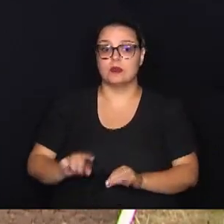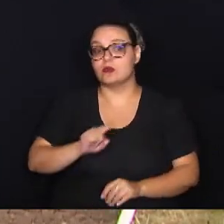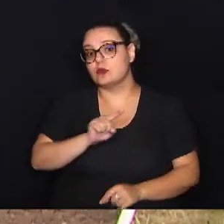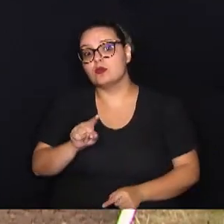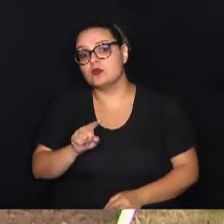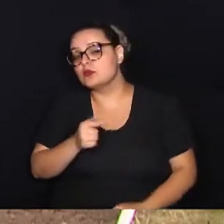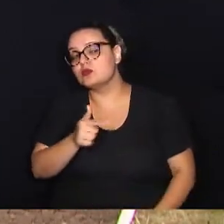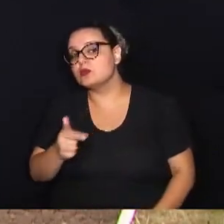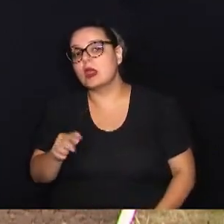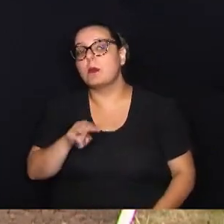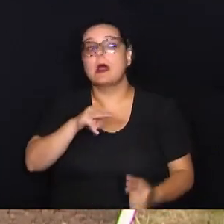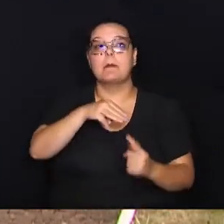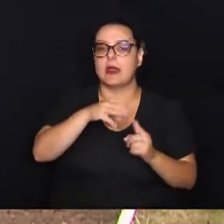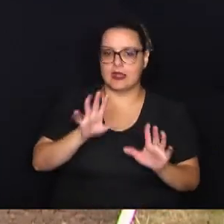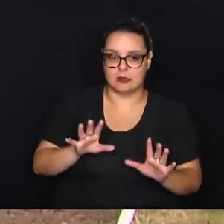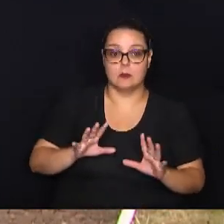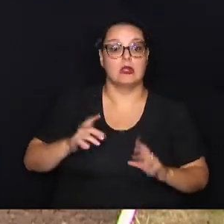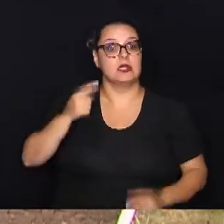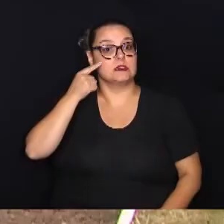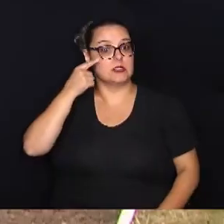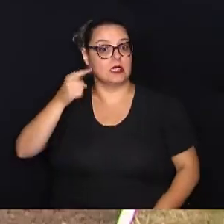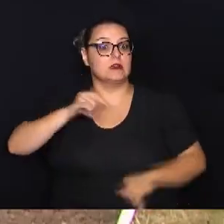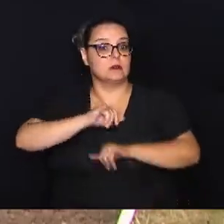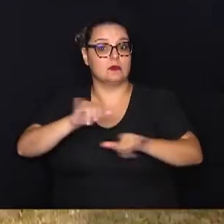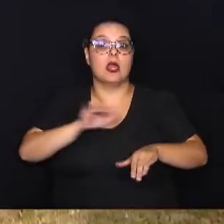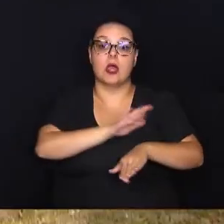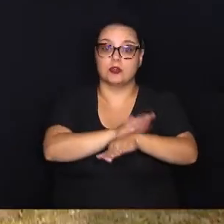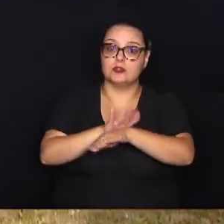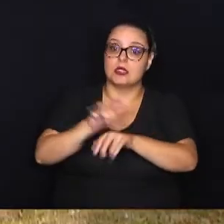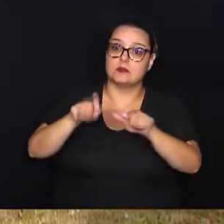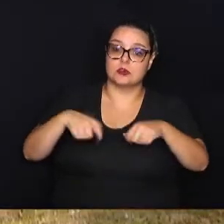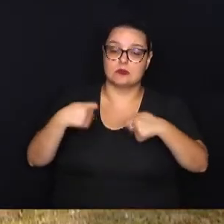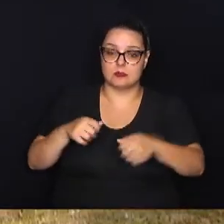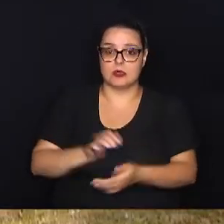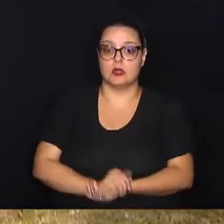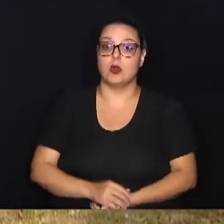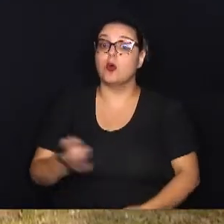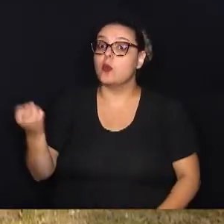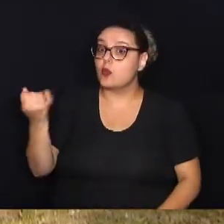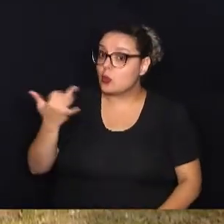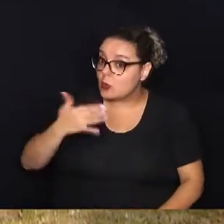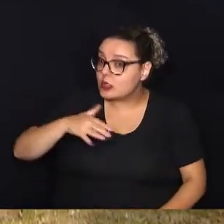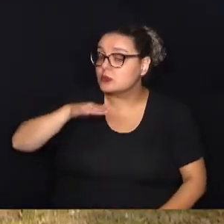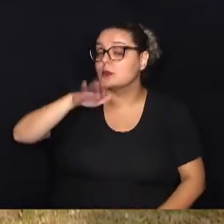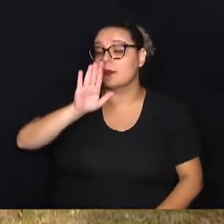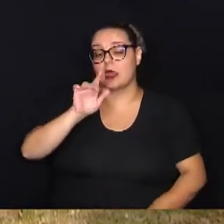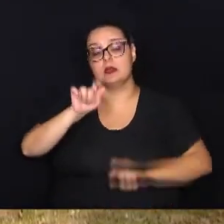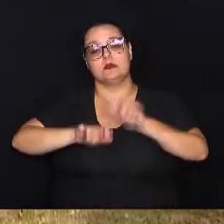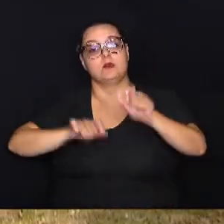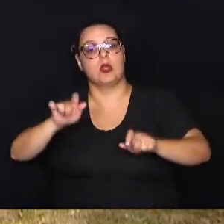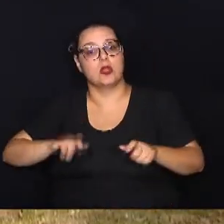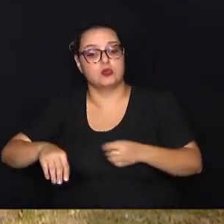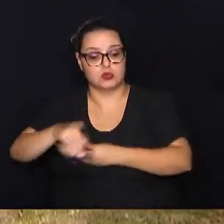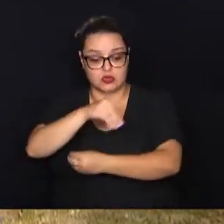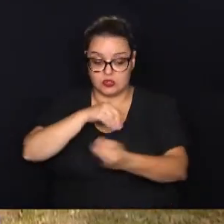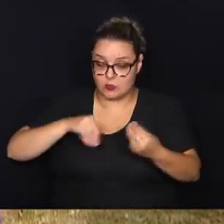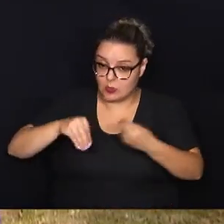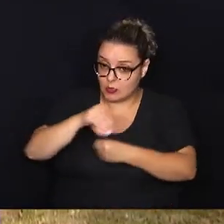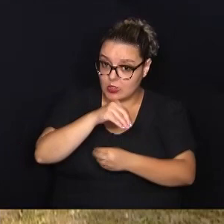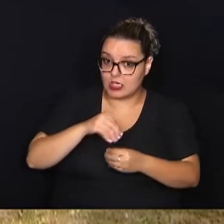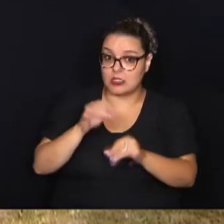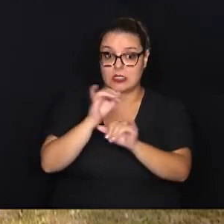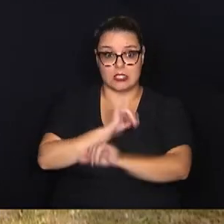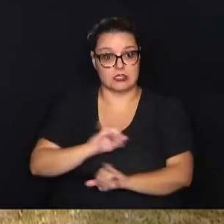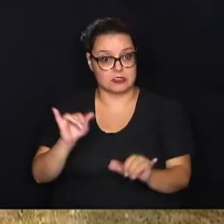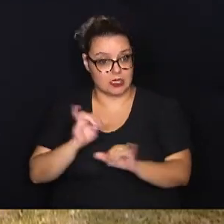mas a ideia de toda essa campanha é ajudar quem mais precisa. Quanto mais pessoas se envolverem nesta